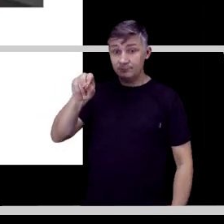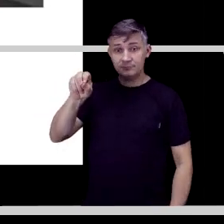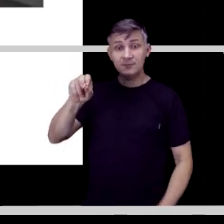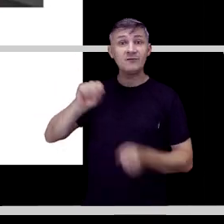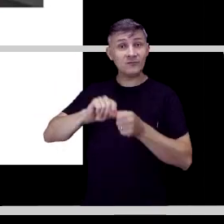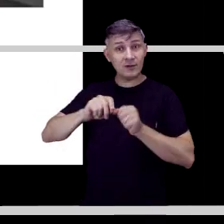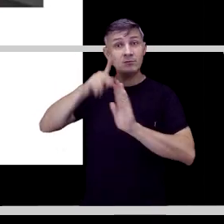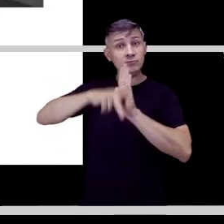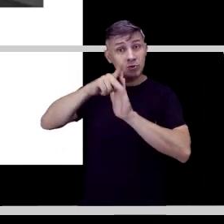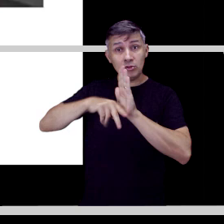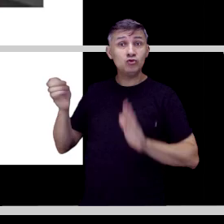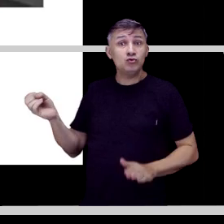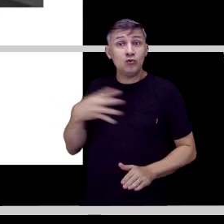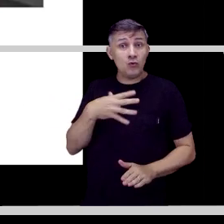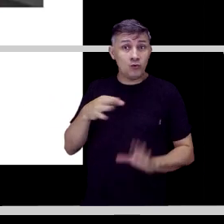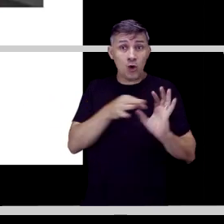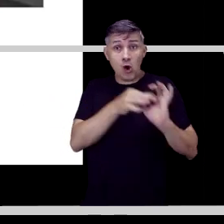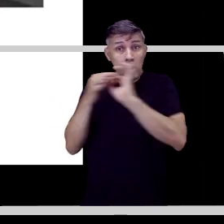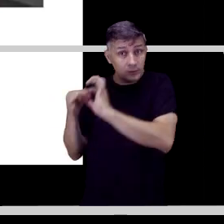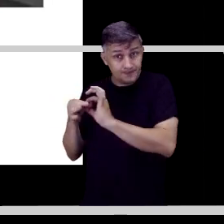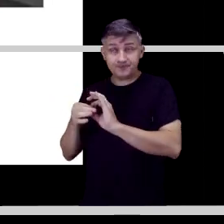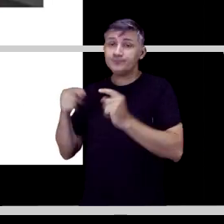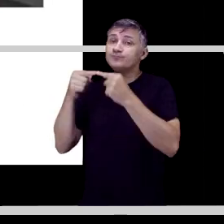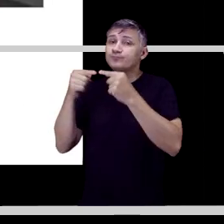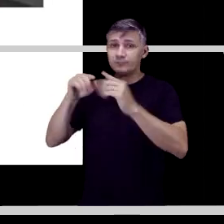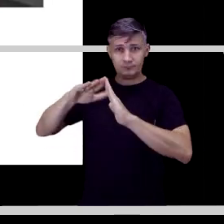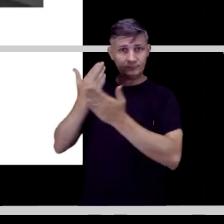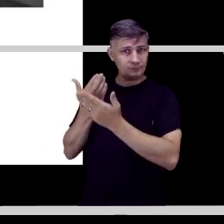projeto moderno, no contexto do convênio escolar,